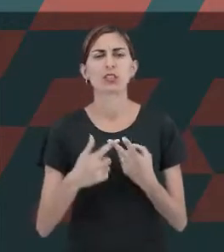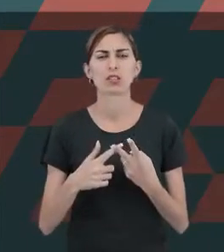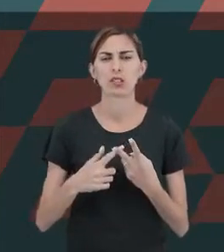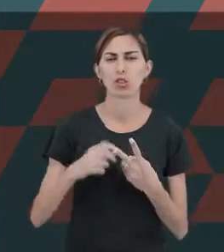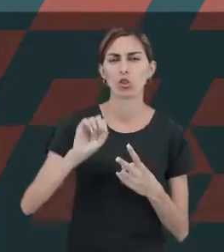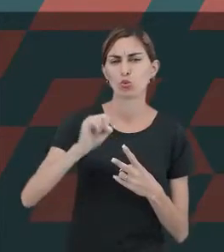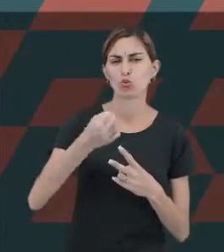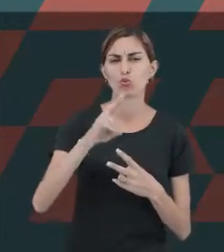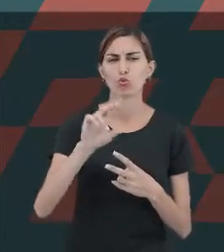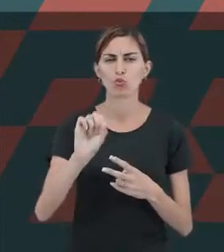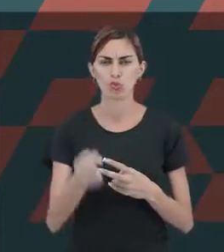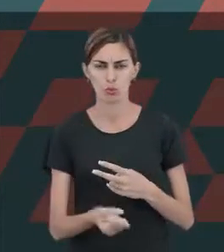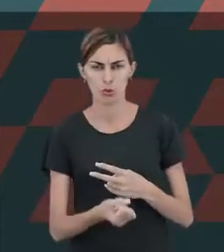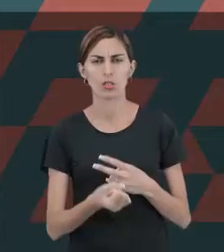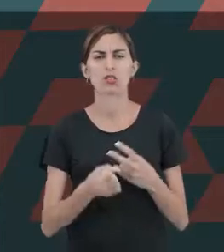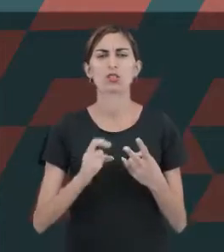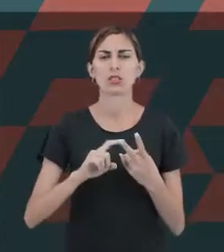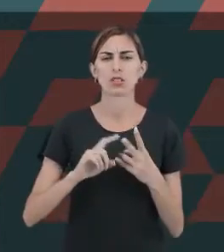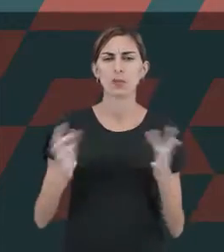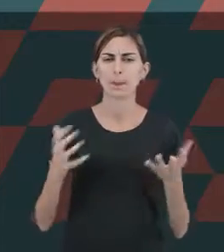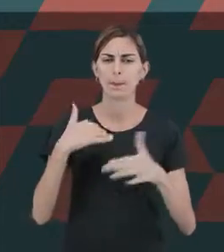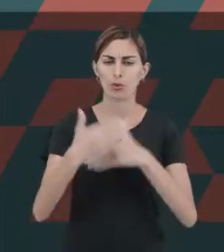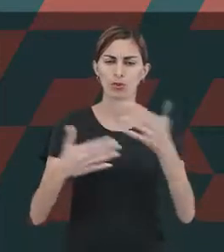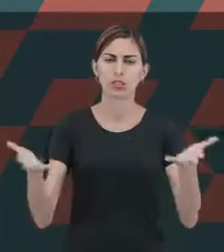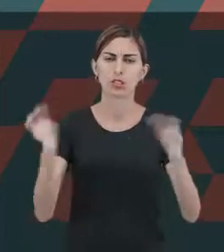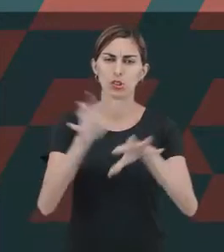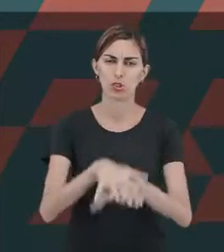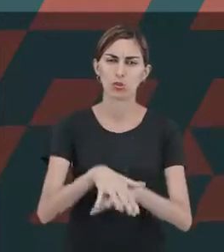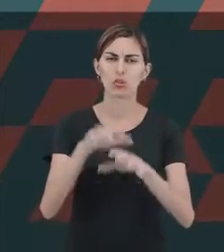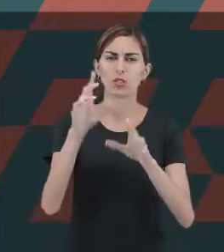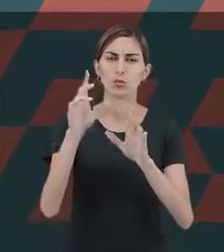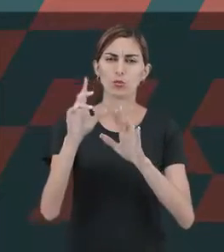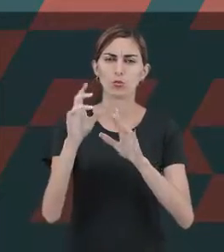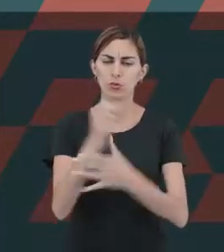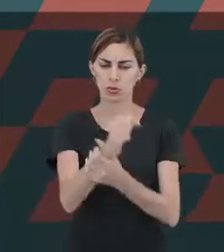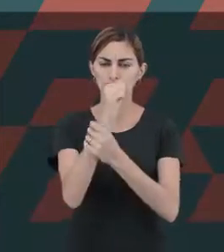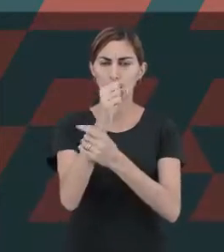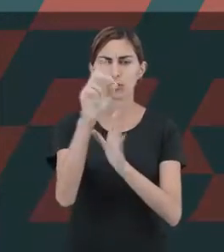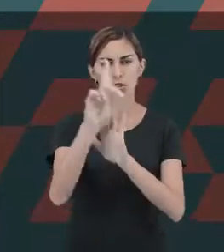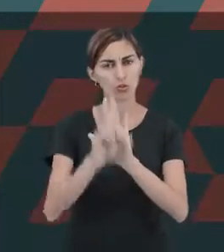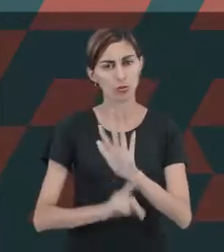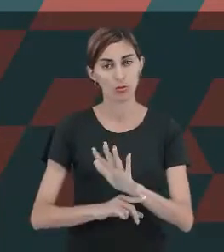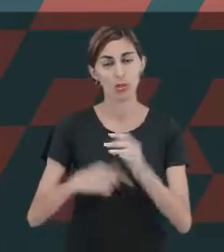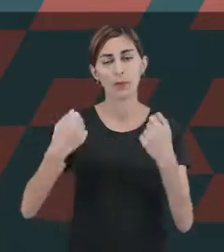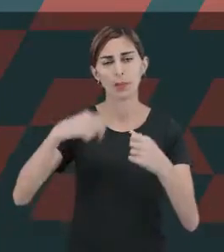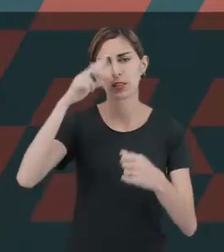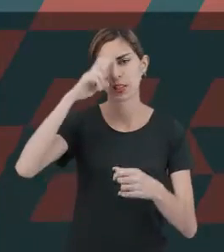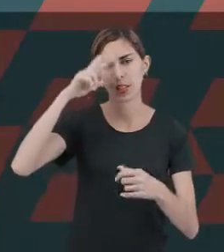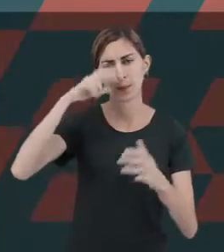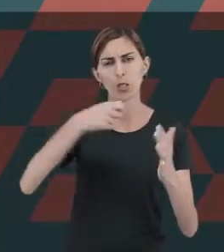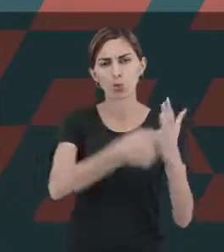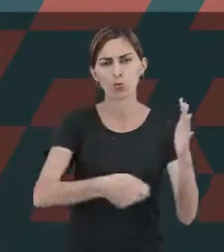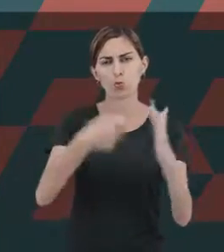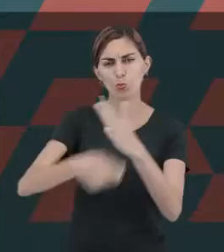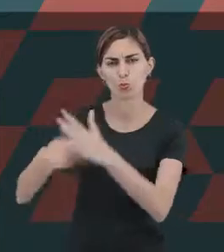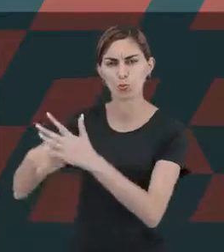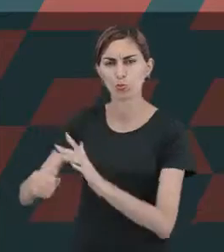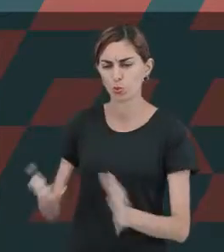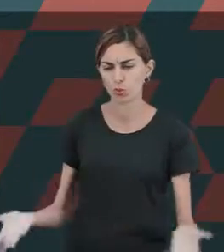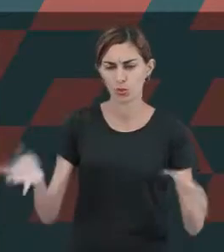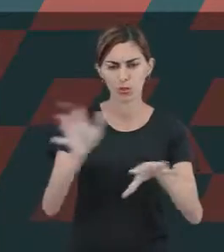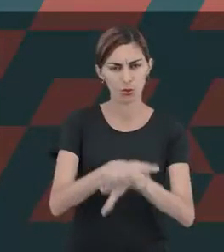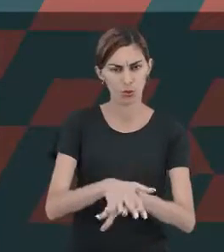como os processos de inclusão e garantias de direito. É preciso lembrar que a luta para a inclusão social é um